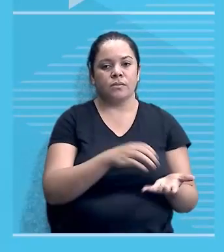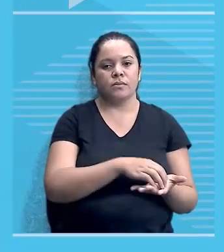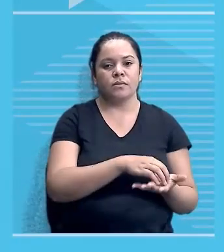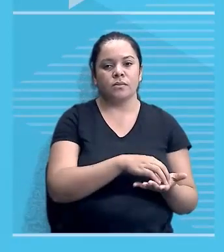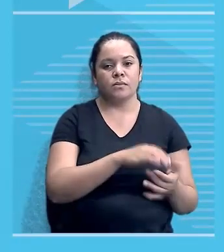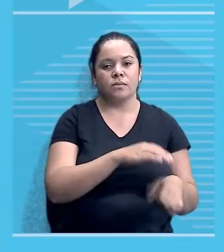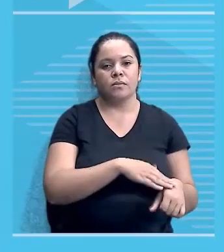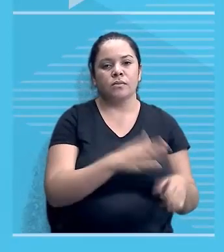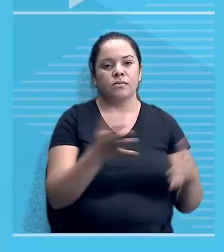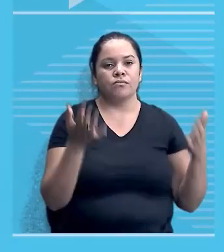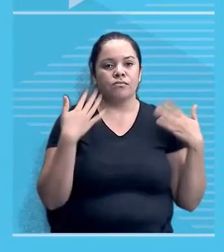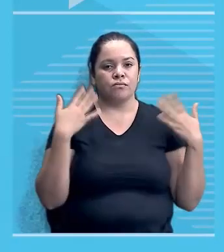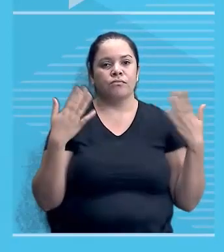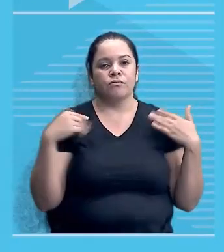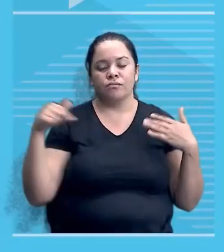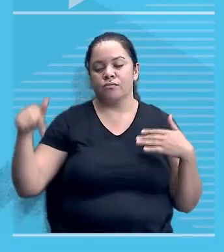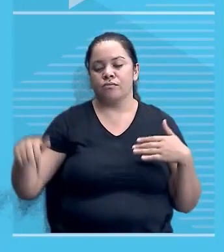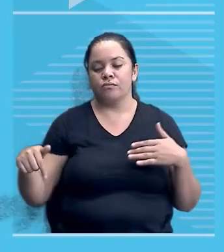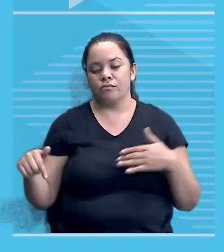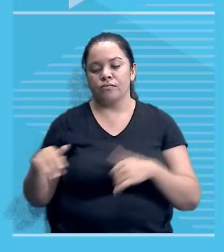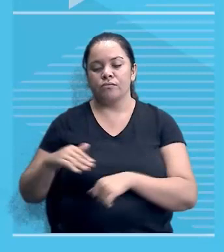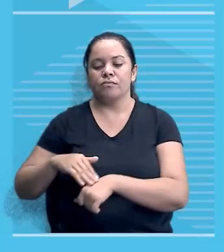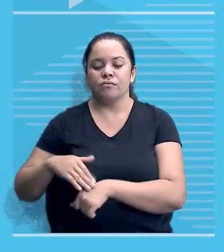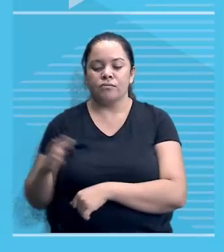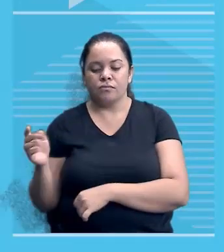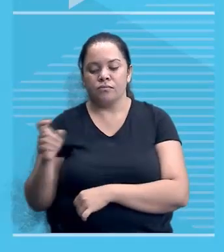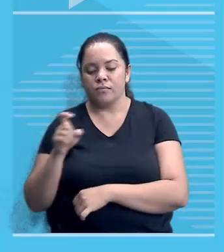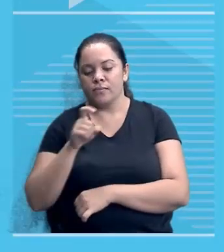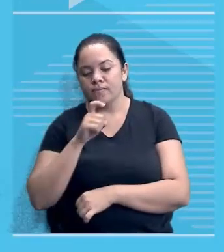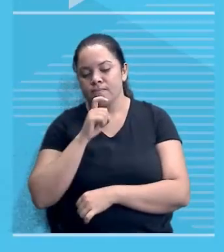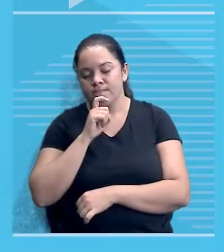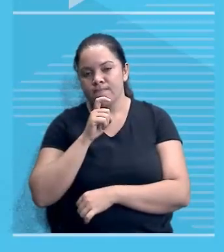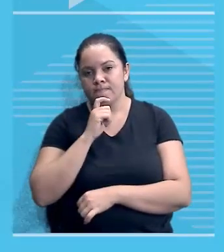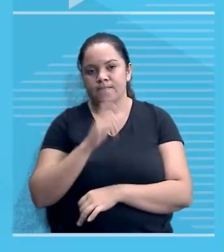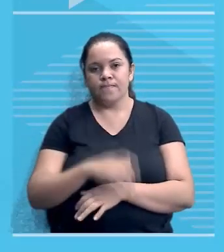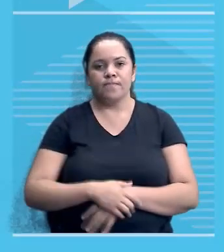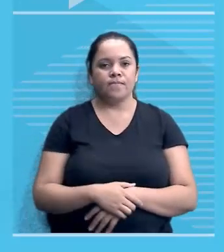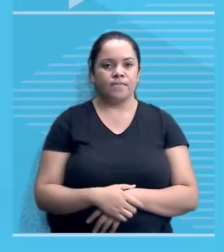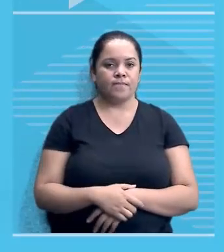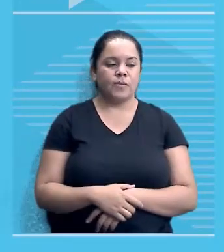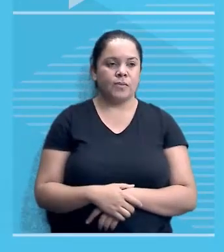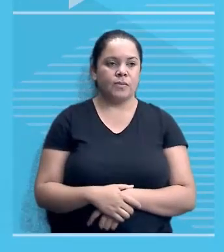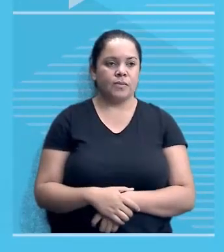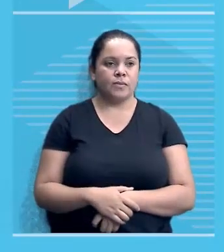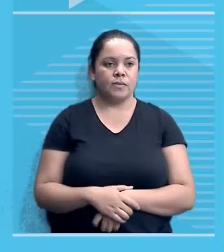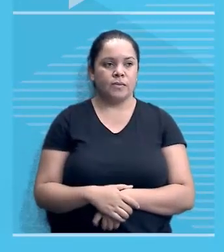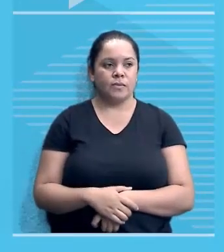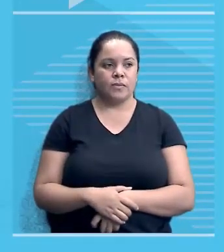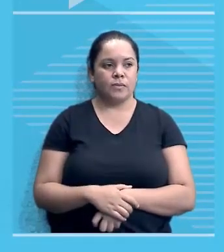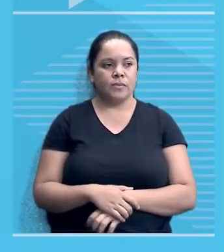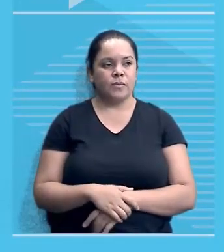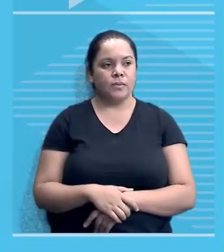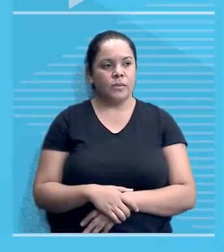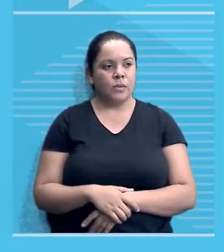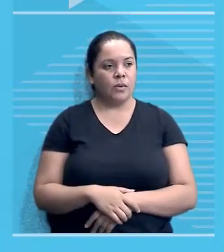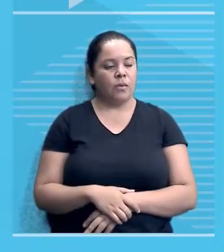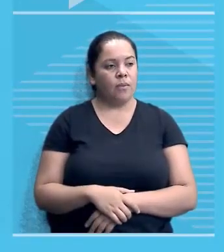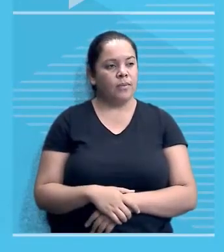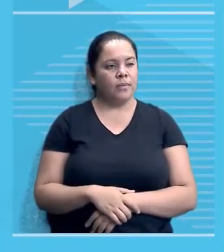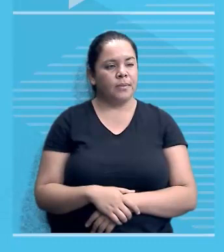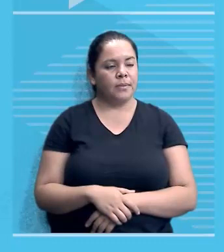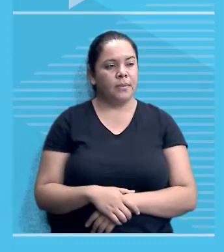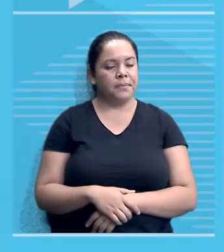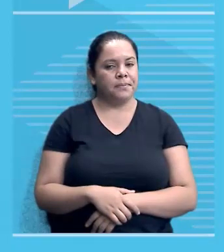e a parte mais periférica Mais afastada do centro sendo mais fria a temperatura mais amena ok